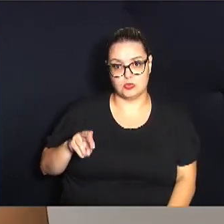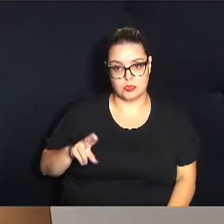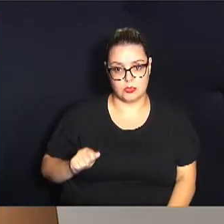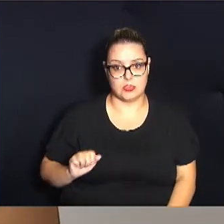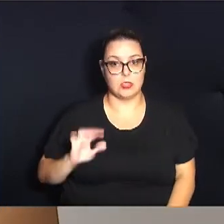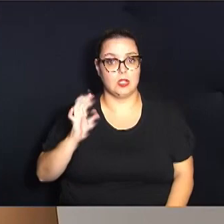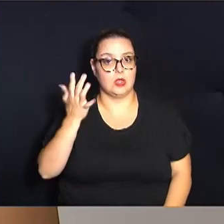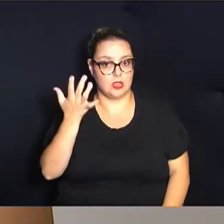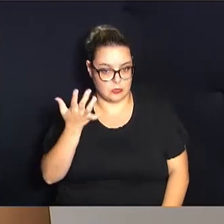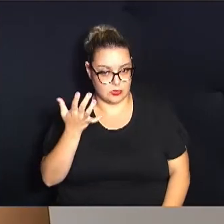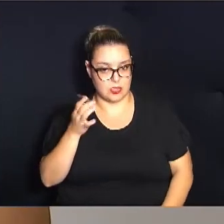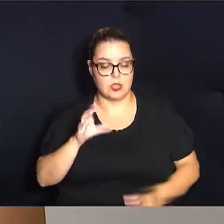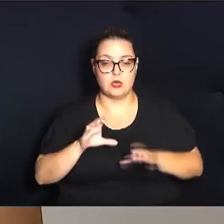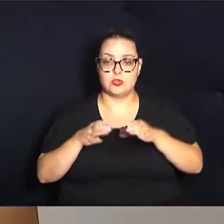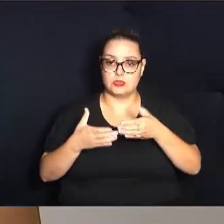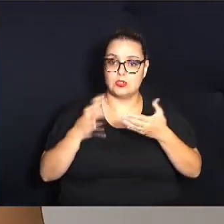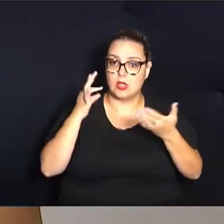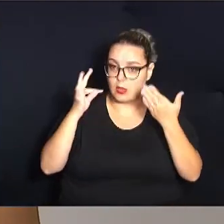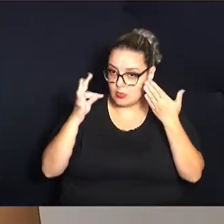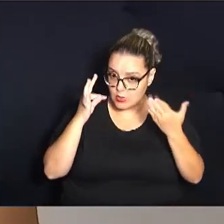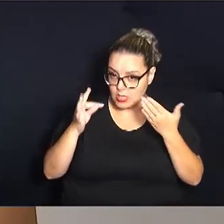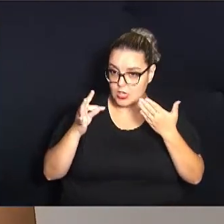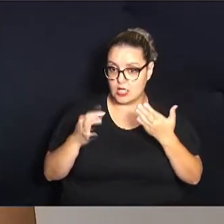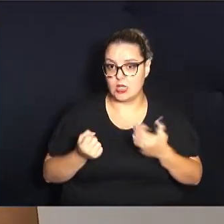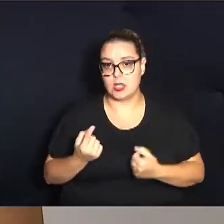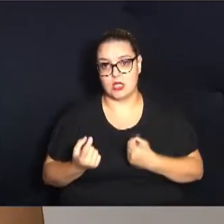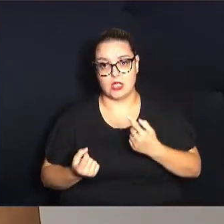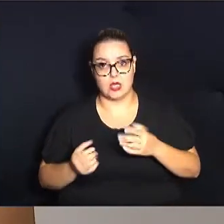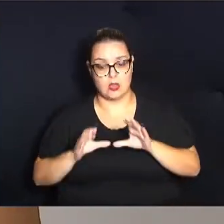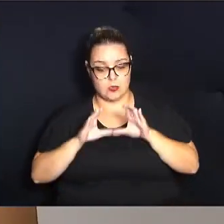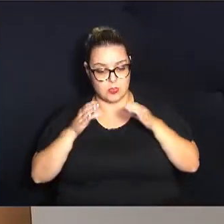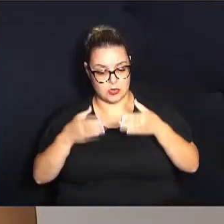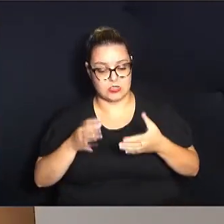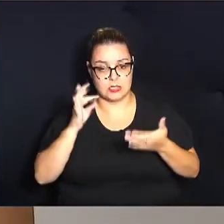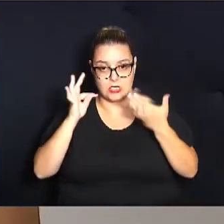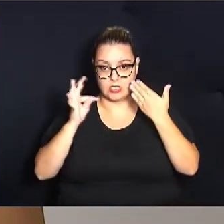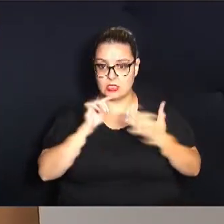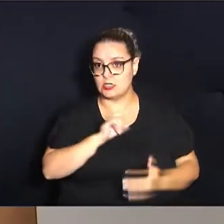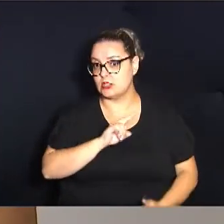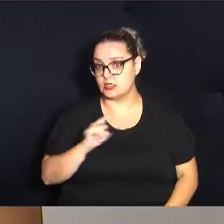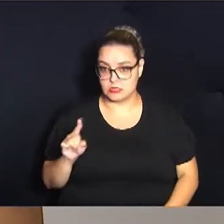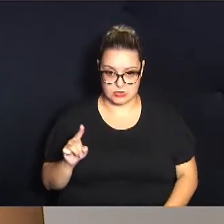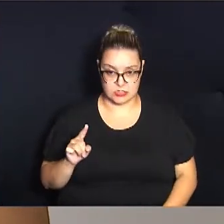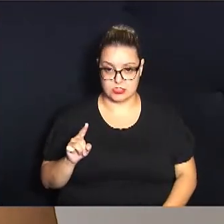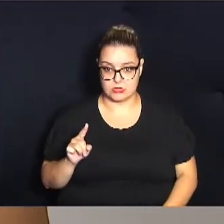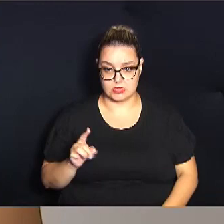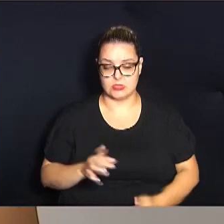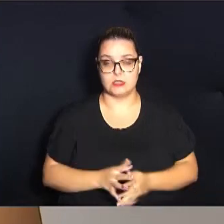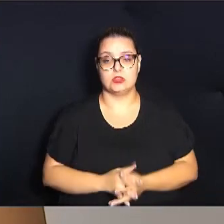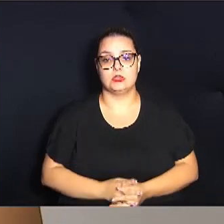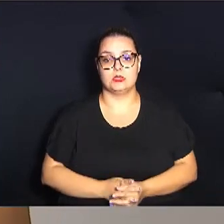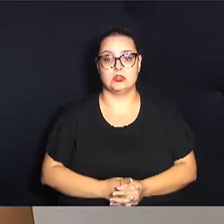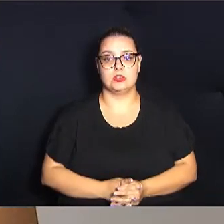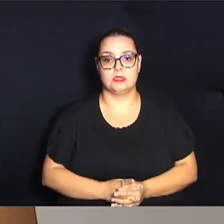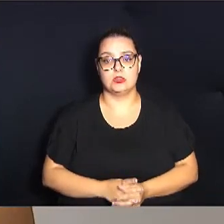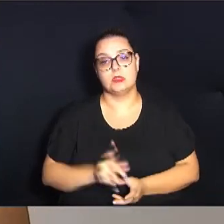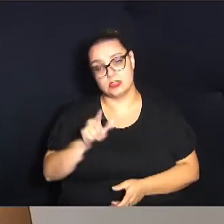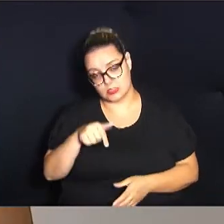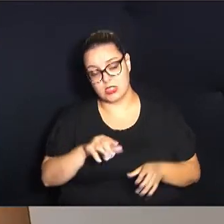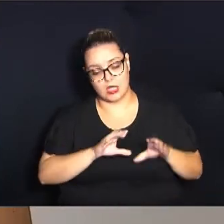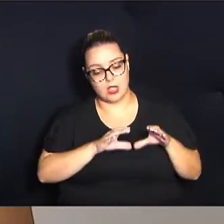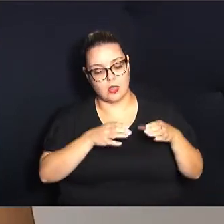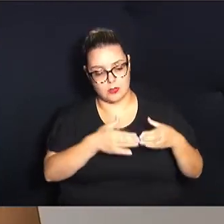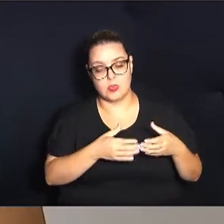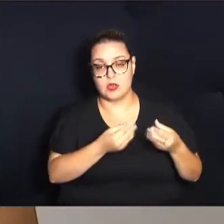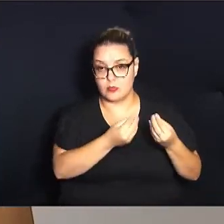acontece muito nas comunidades terapêuticas, em determinadas comunidades terapêuticas que são comunidades muito precárias, né,